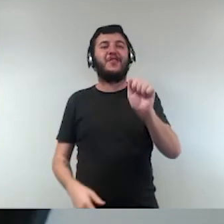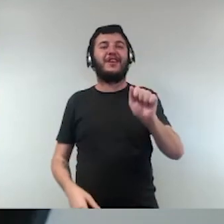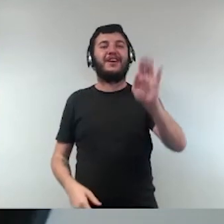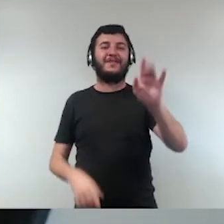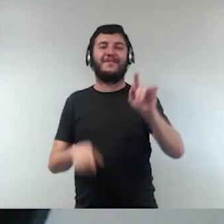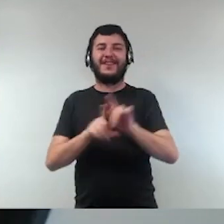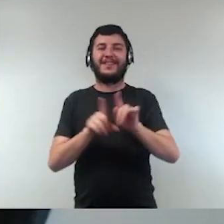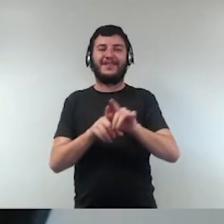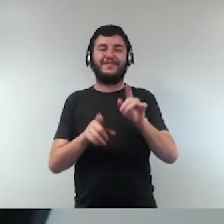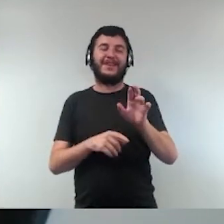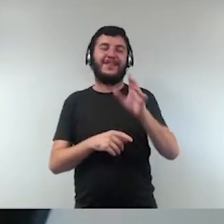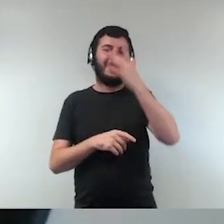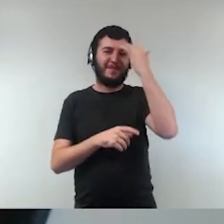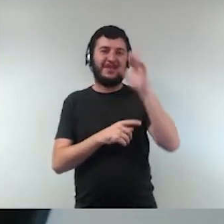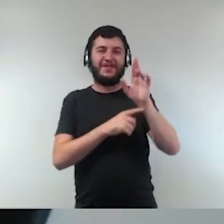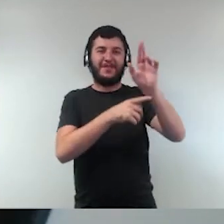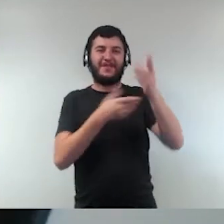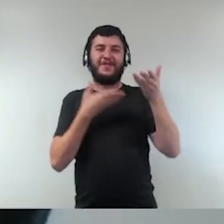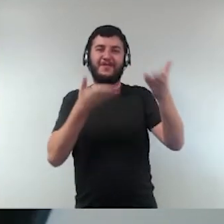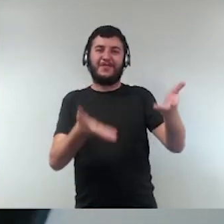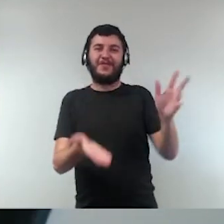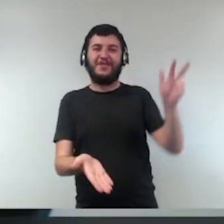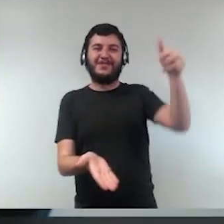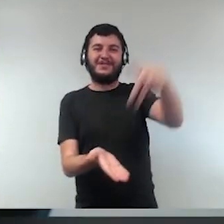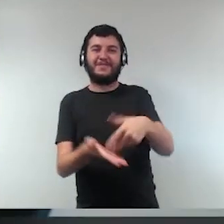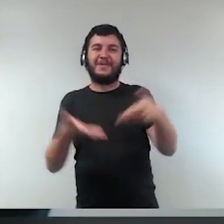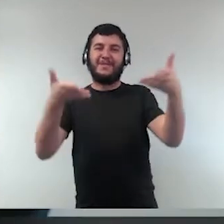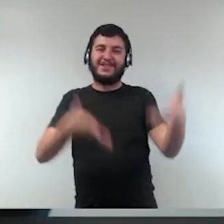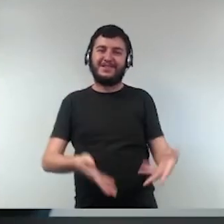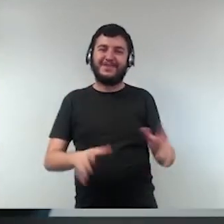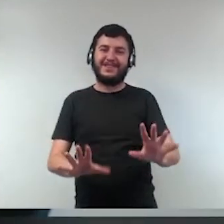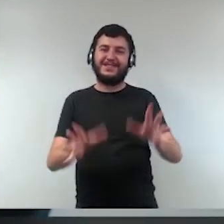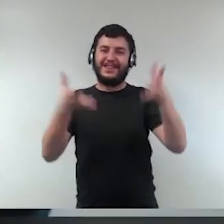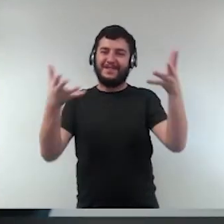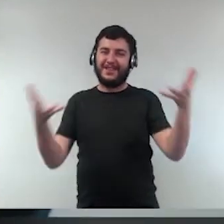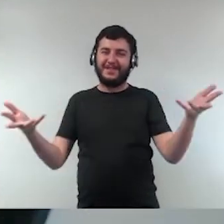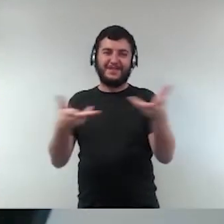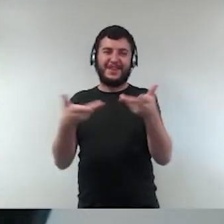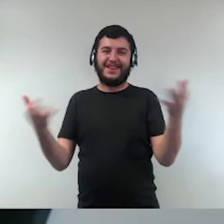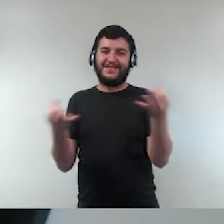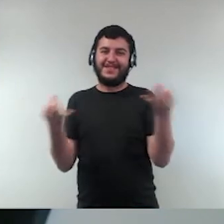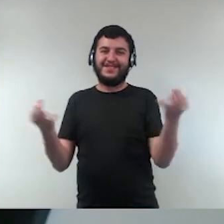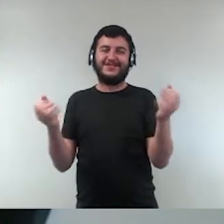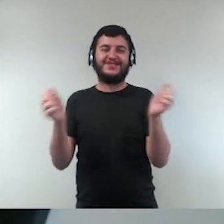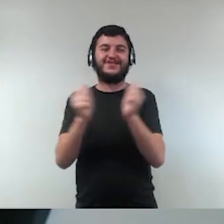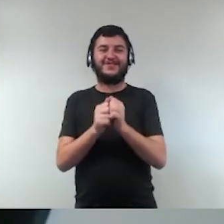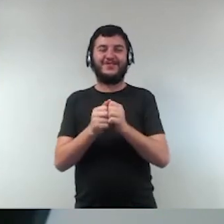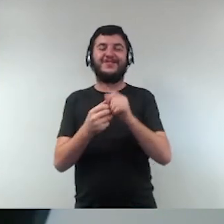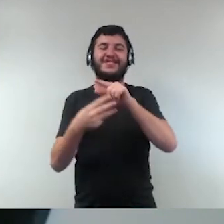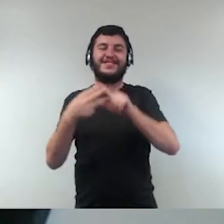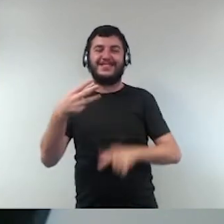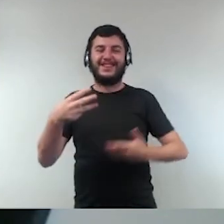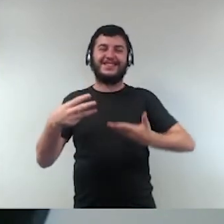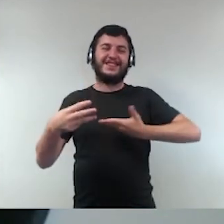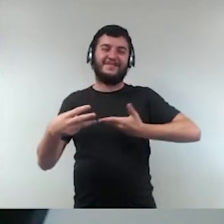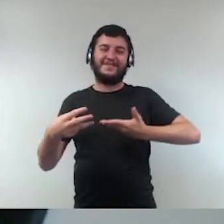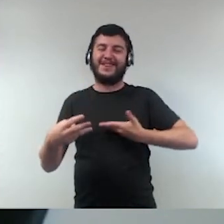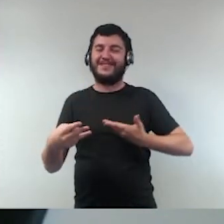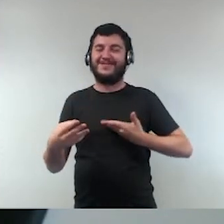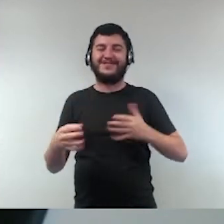desse evento grandioso, magnífico, especialmente junto com 3 amigos tão queridos. Muito obrigado.